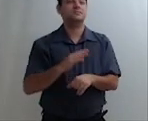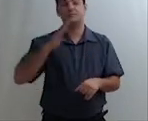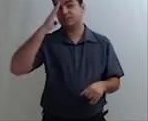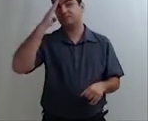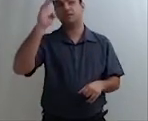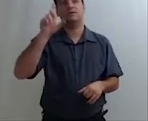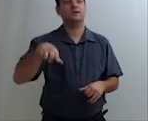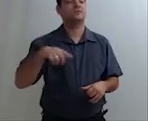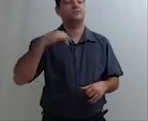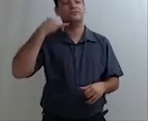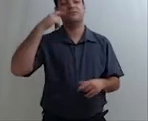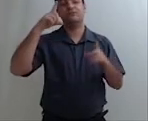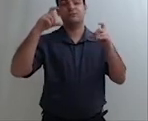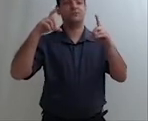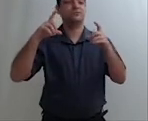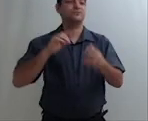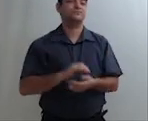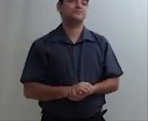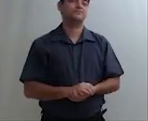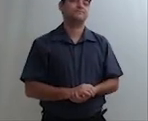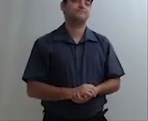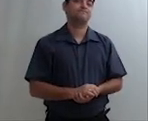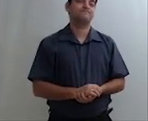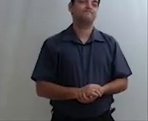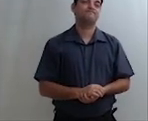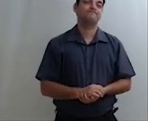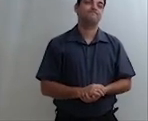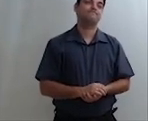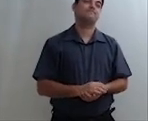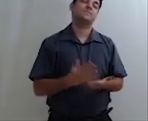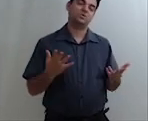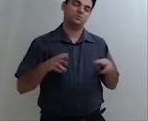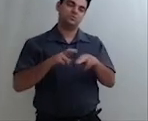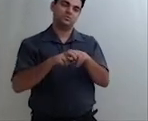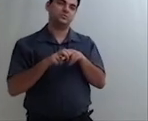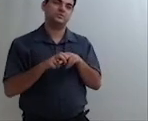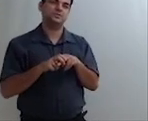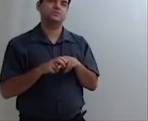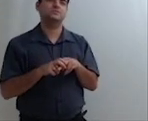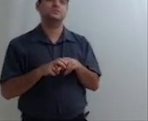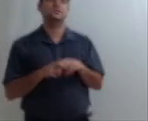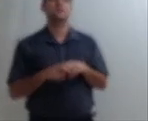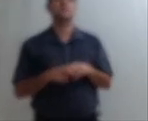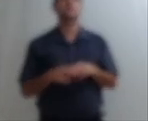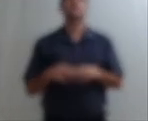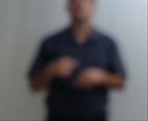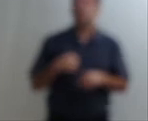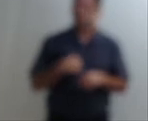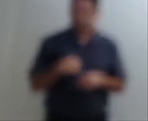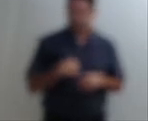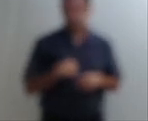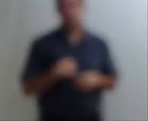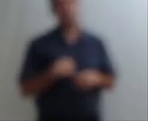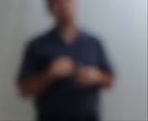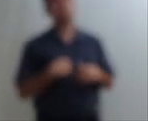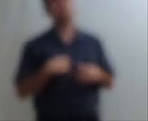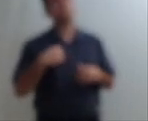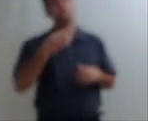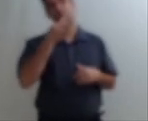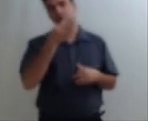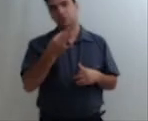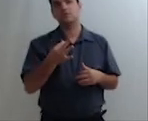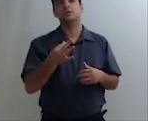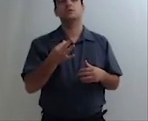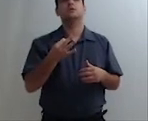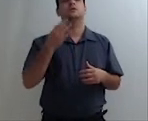fotografias então senhor presidente como essas Breves palavras embora Siga a manifestação do da colega